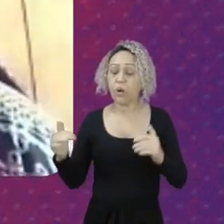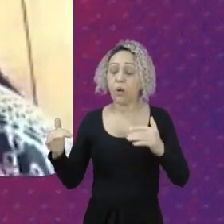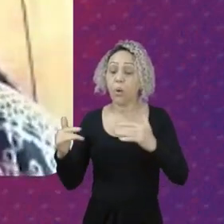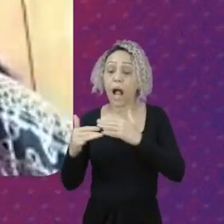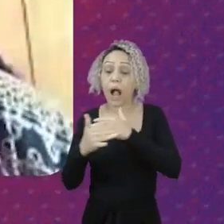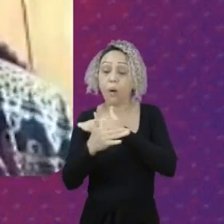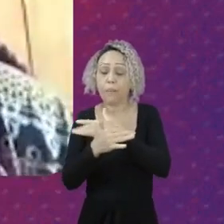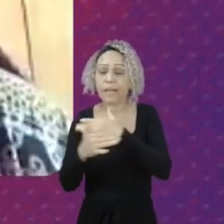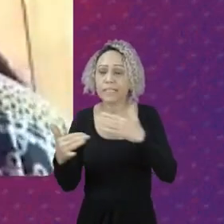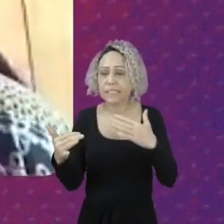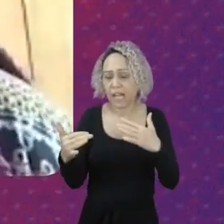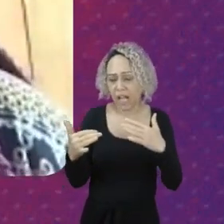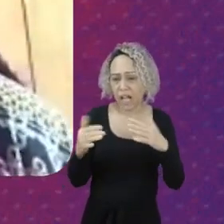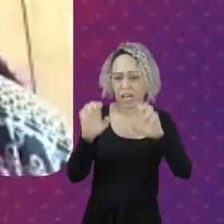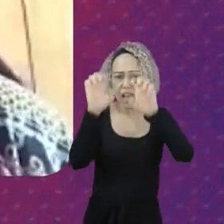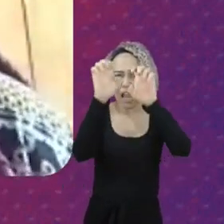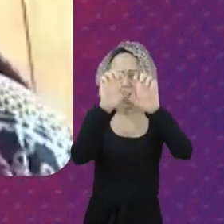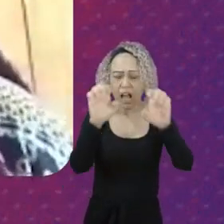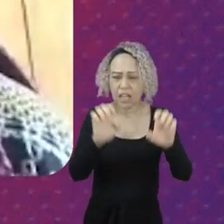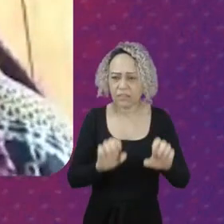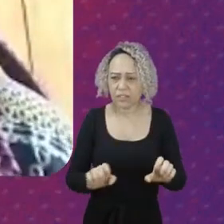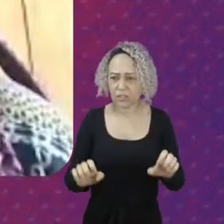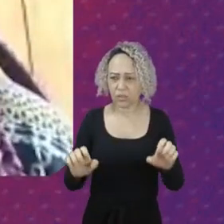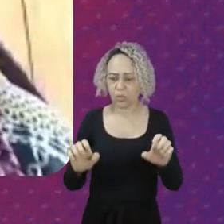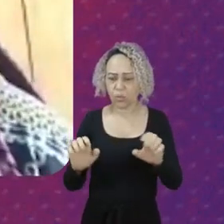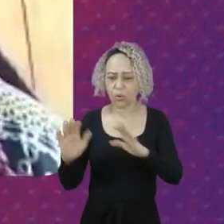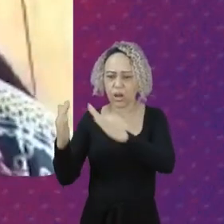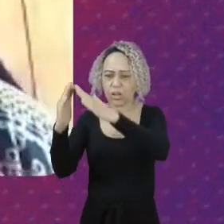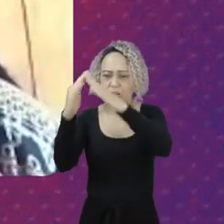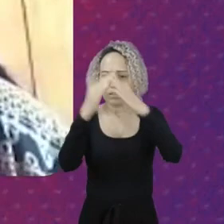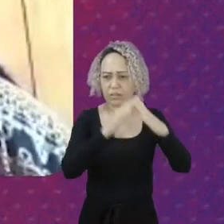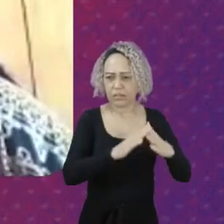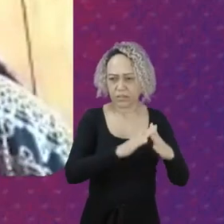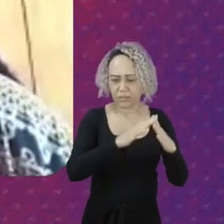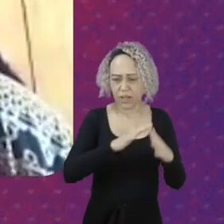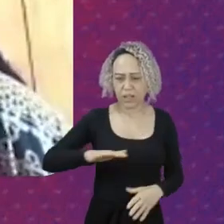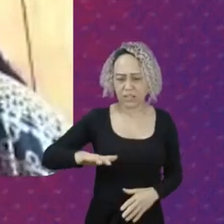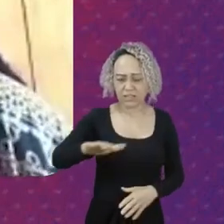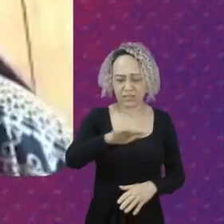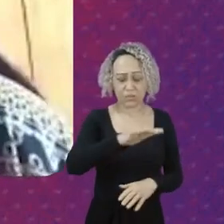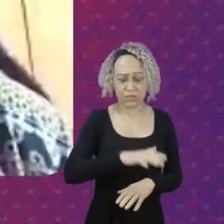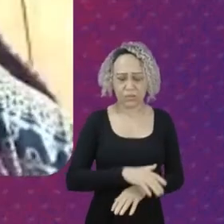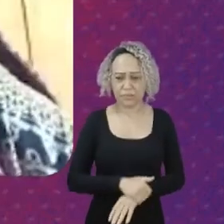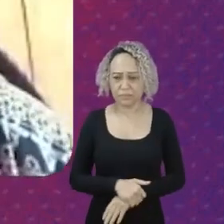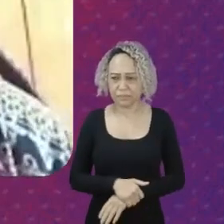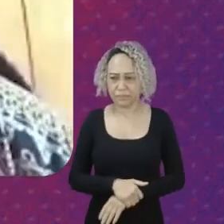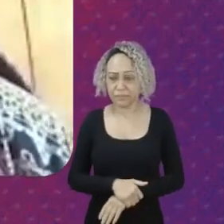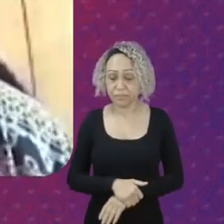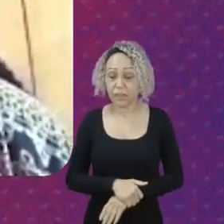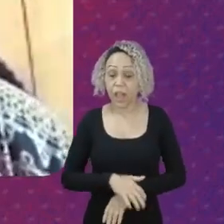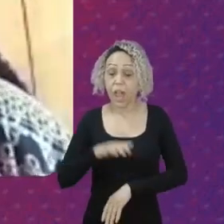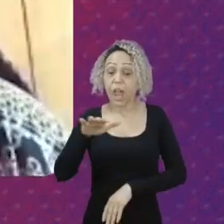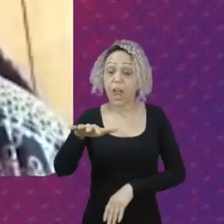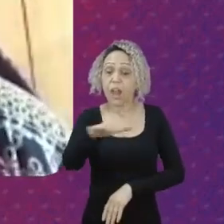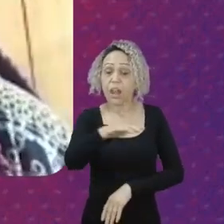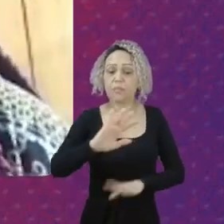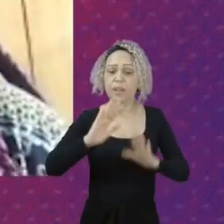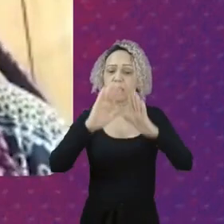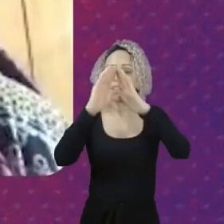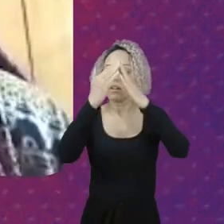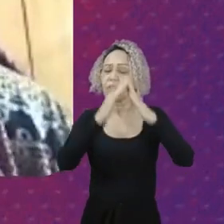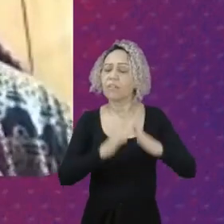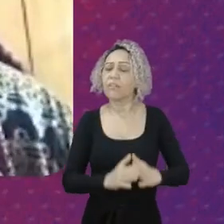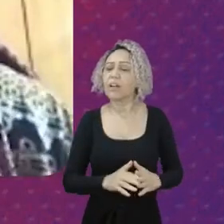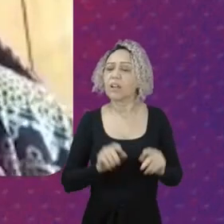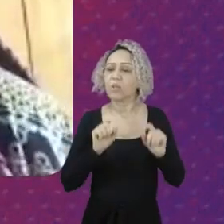urbanidade, né, a infraestrutura nesses espaços. Então, esse espaço sempre foi um